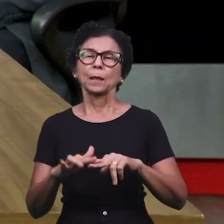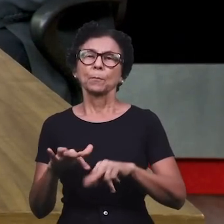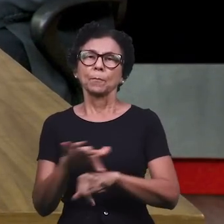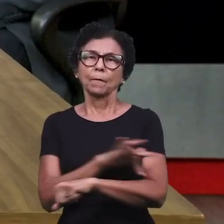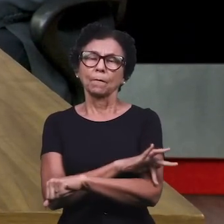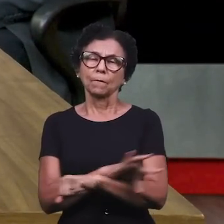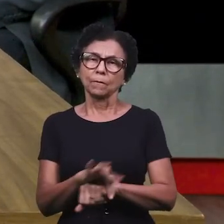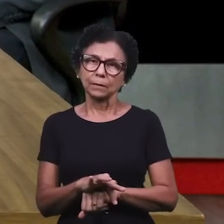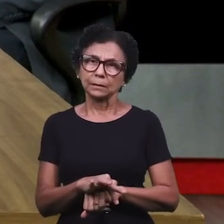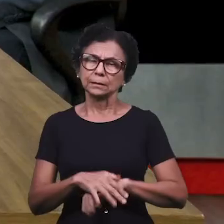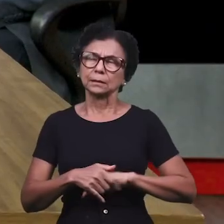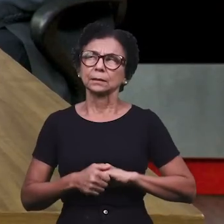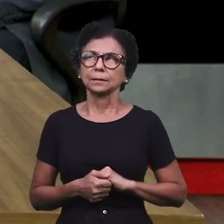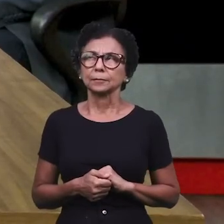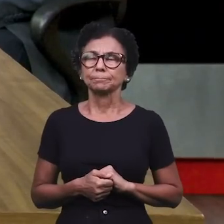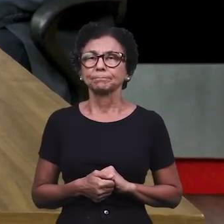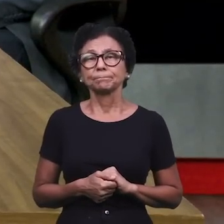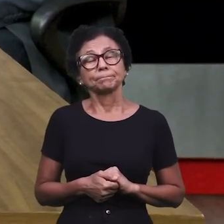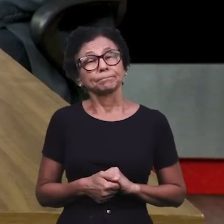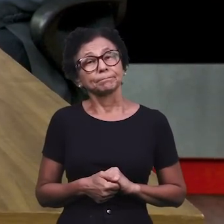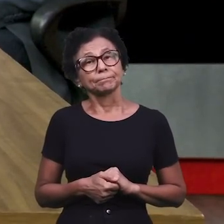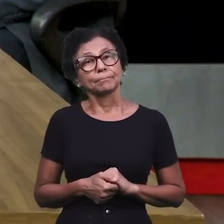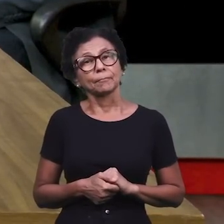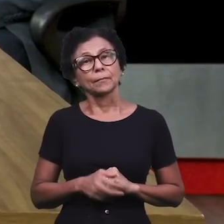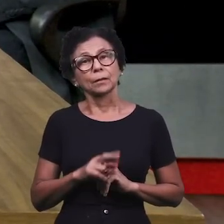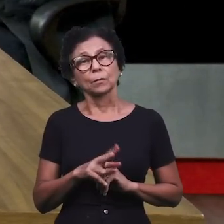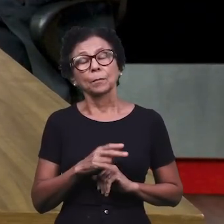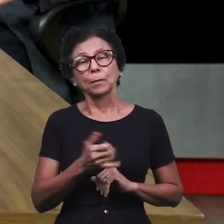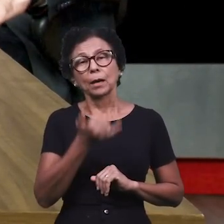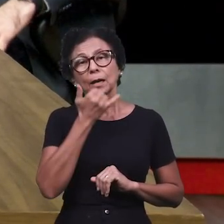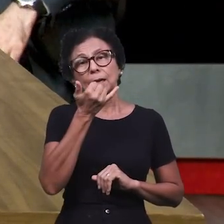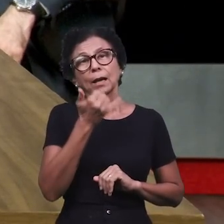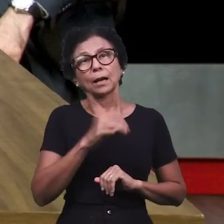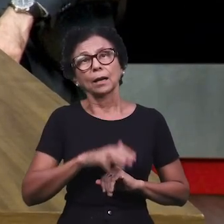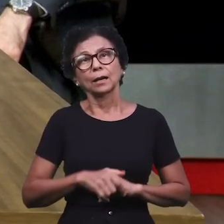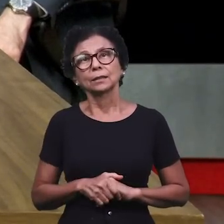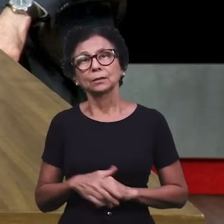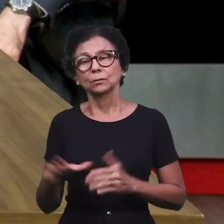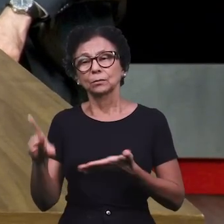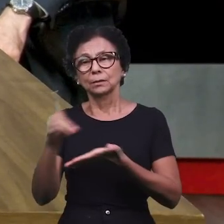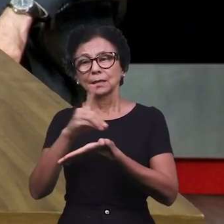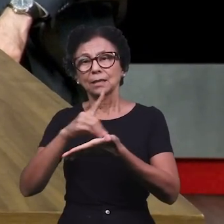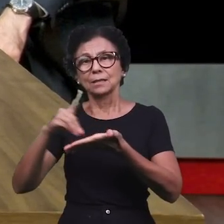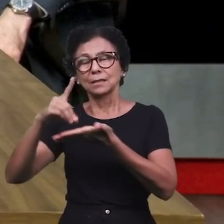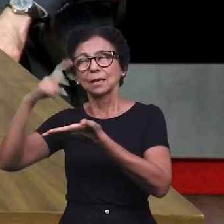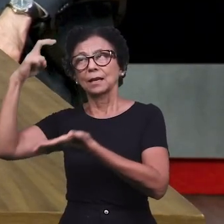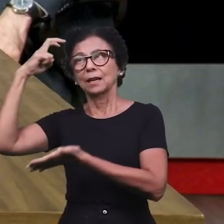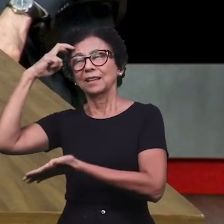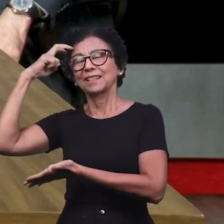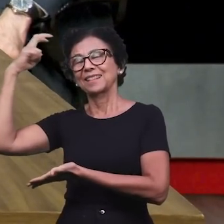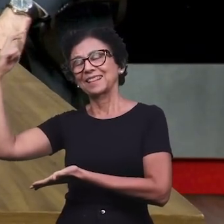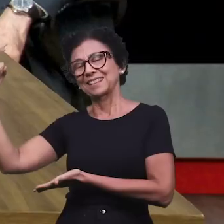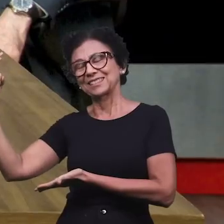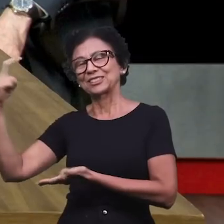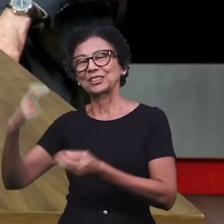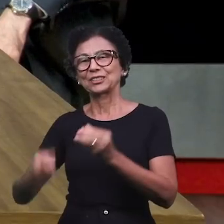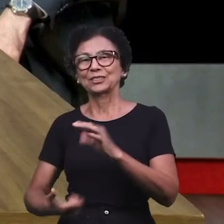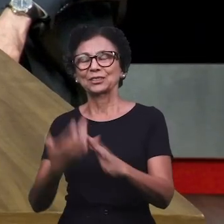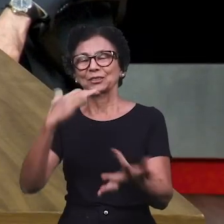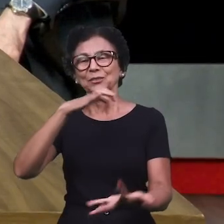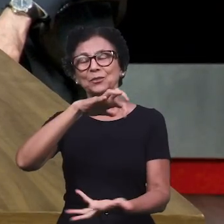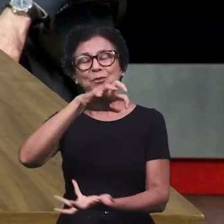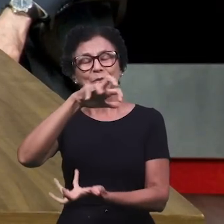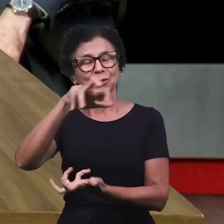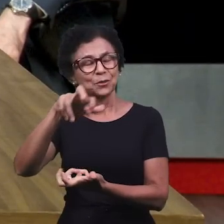física é ao acaso. Então, por isso que o design inteligente faz que houve um design que fez todas